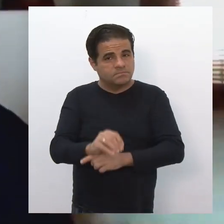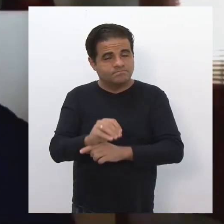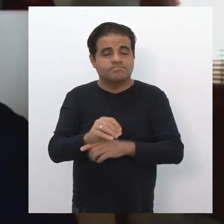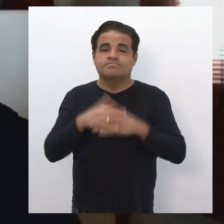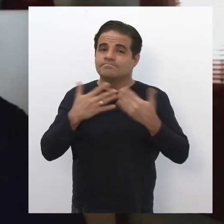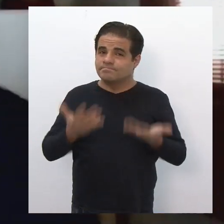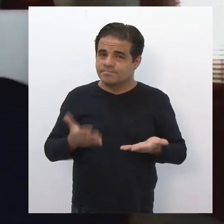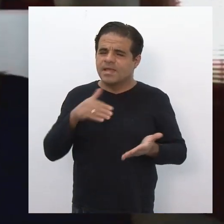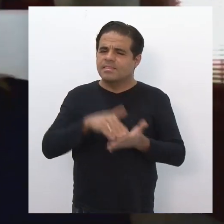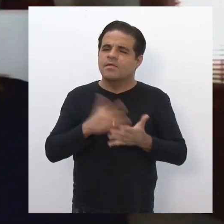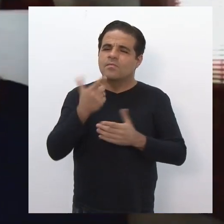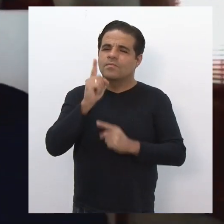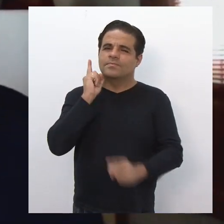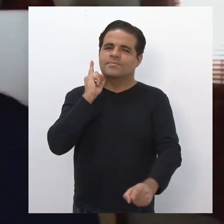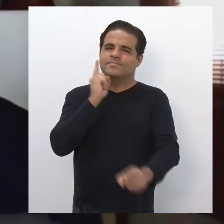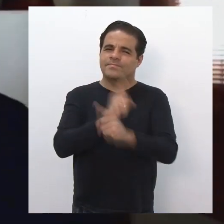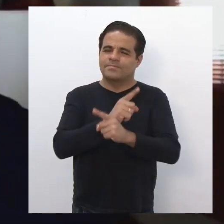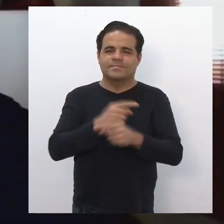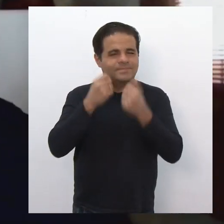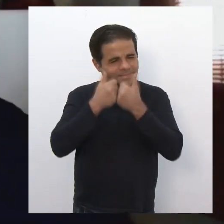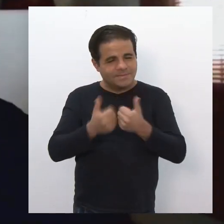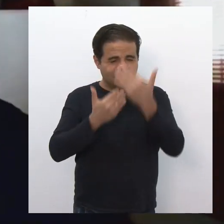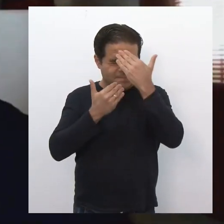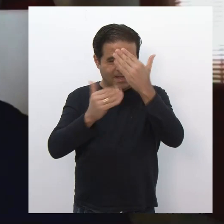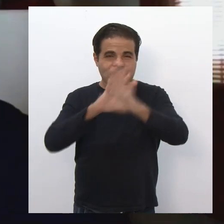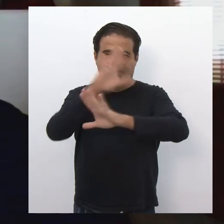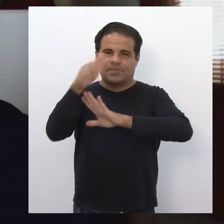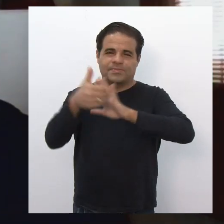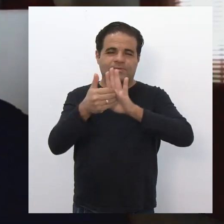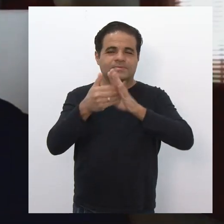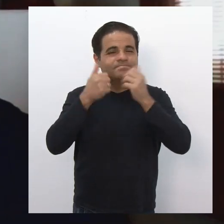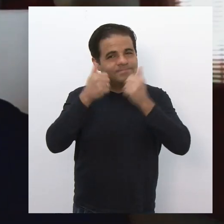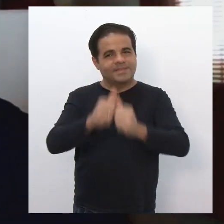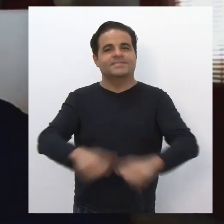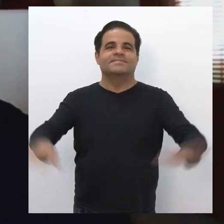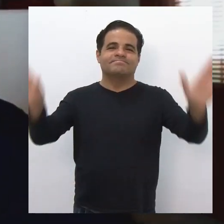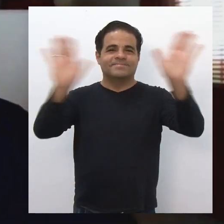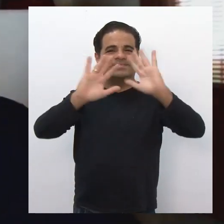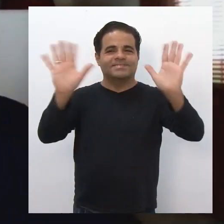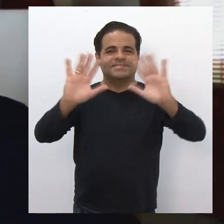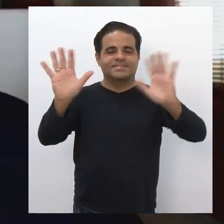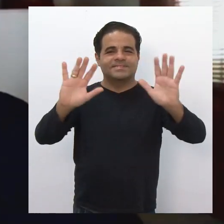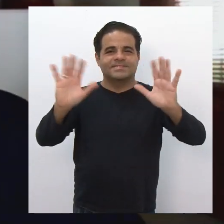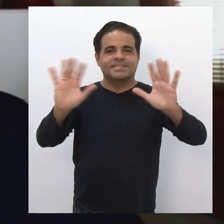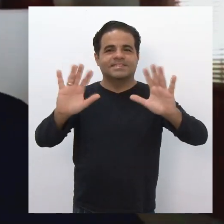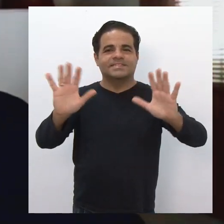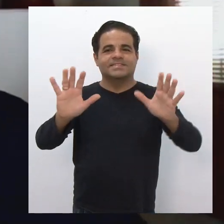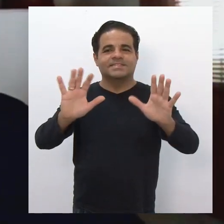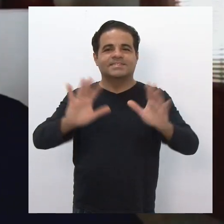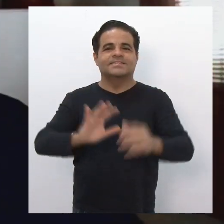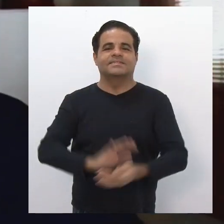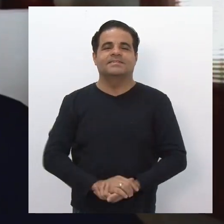e até o próximo encontro, então. Obrigada a todos, até.